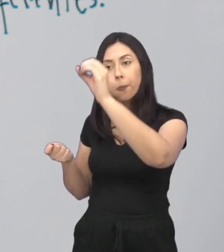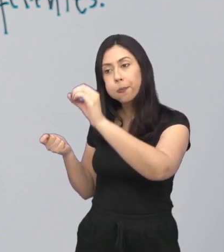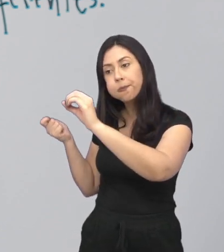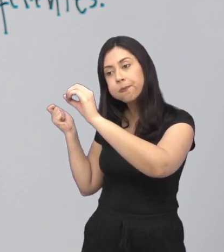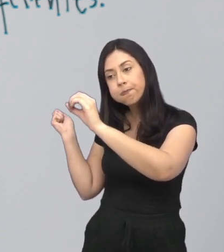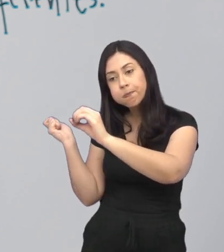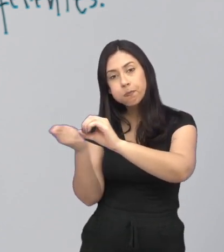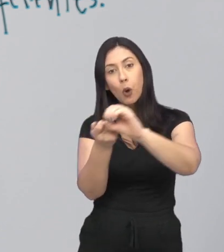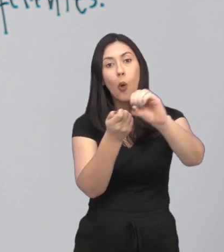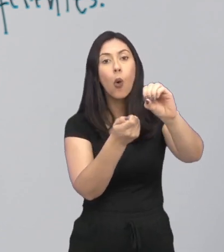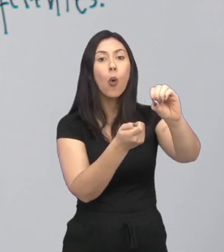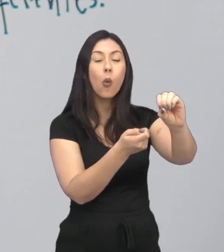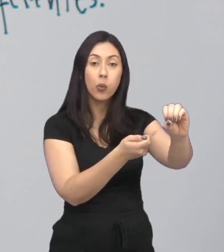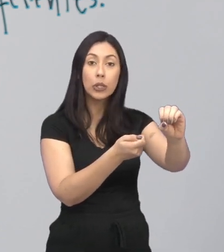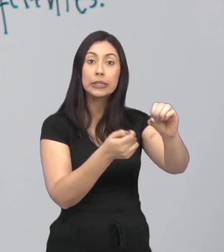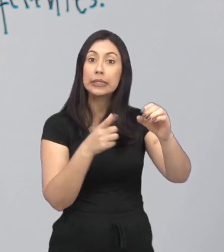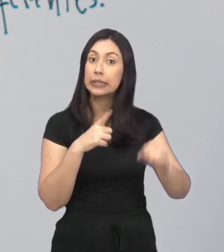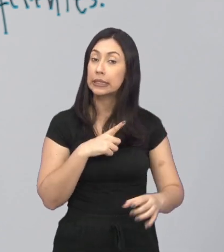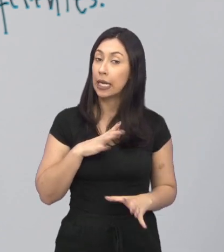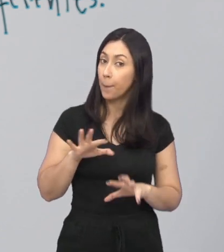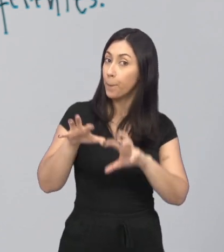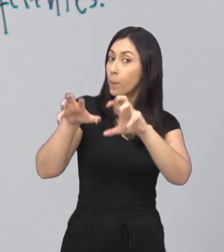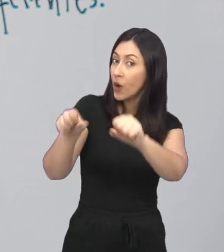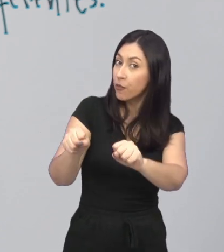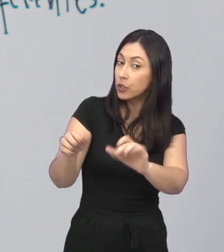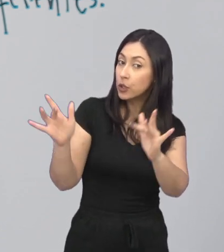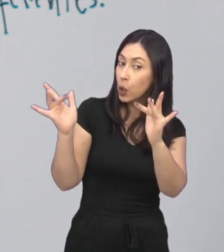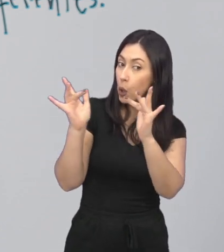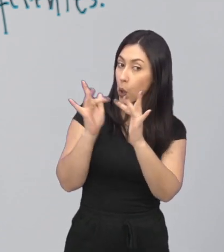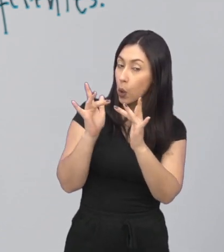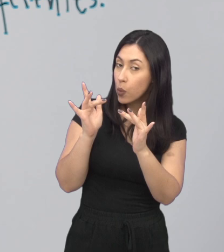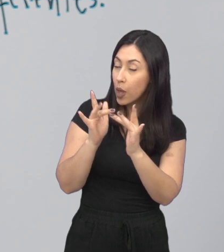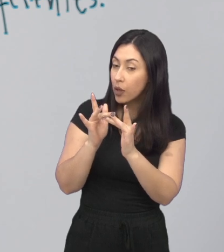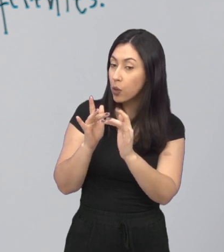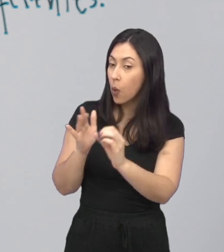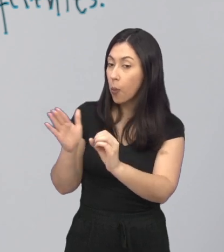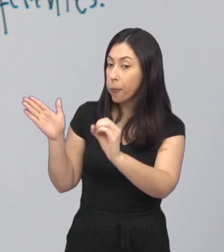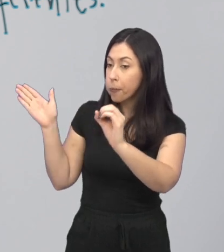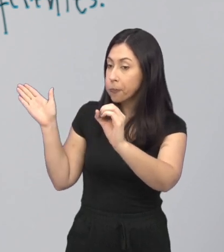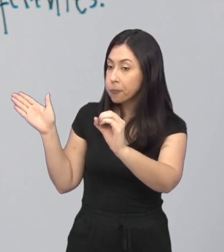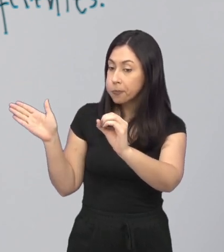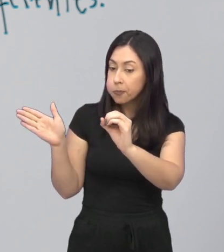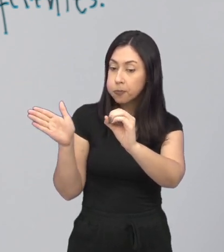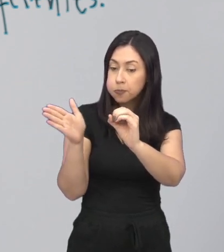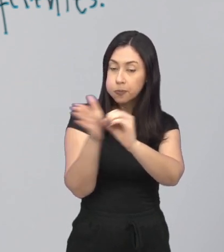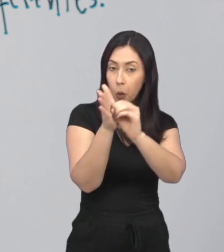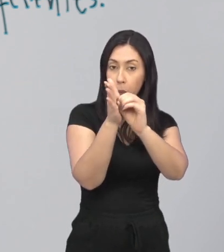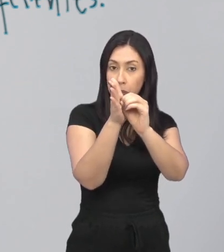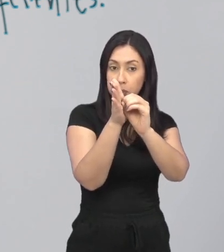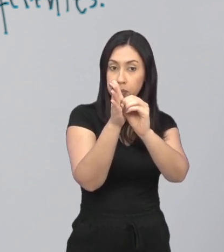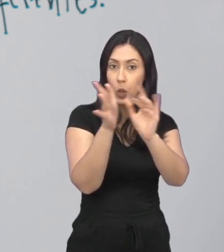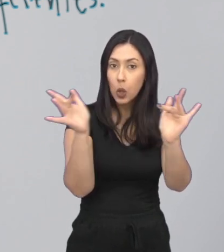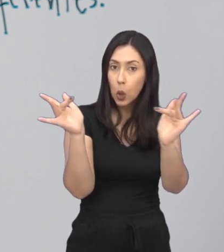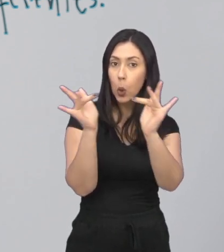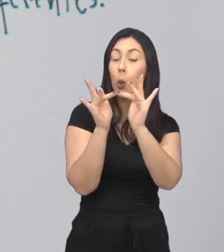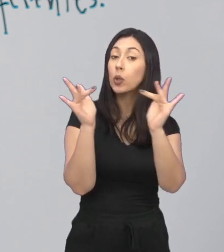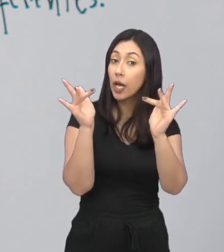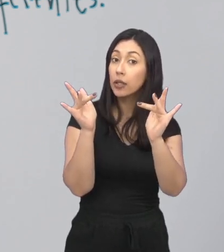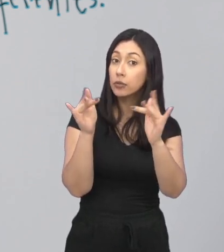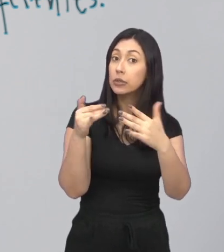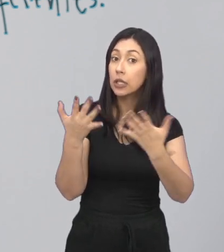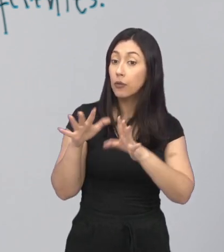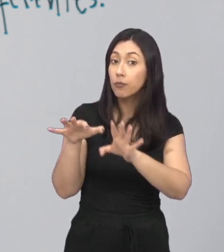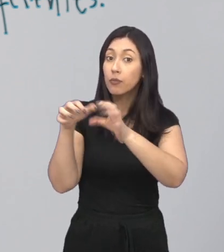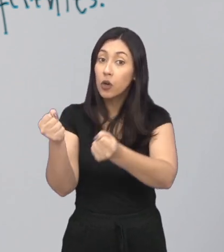bola aplica uma força de contato na raquete esse sim Esse sim é um par ação